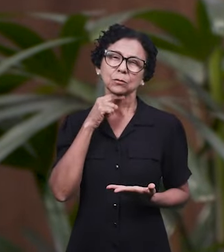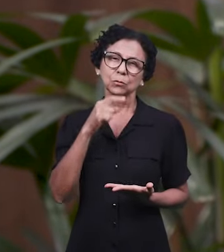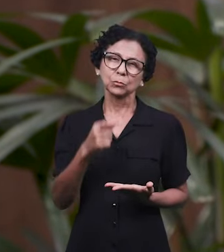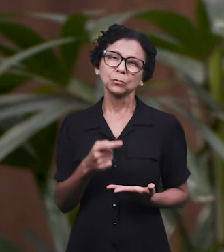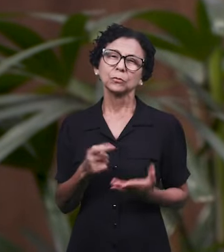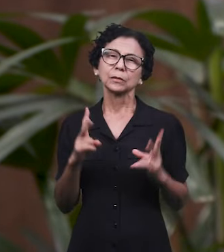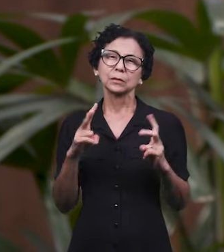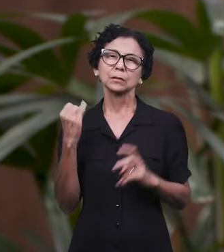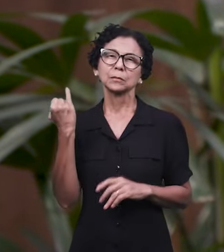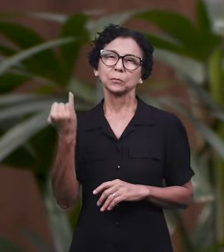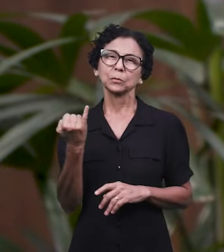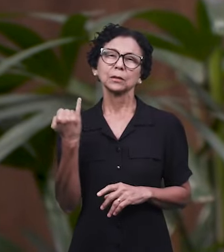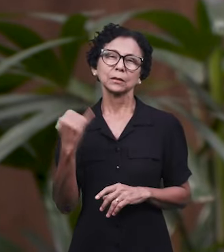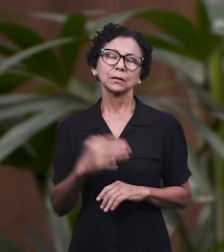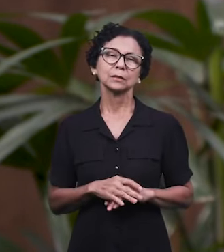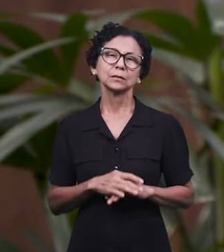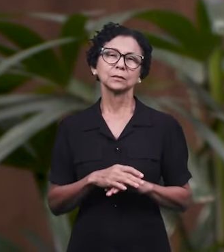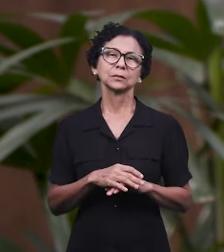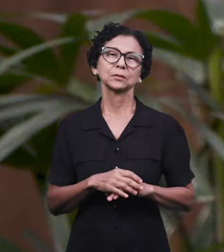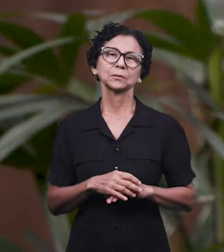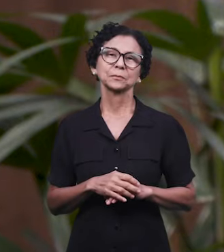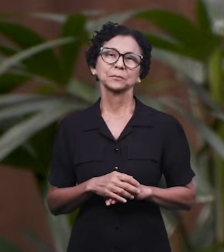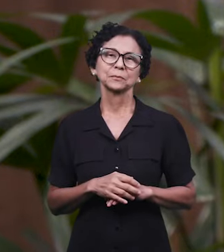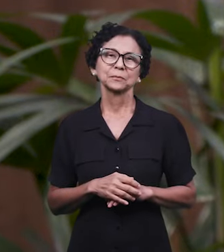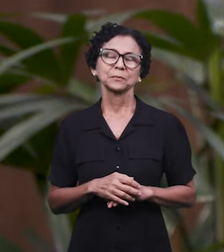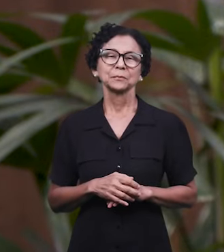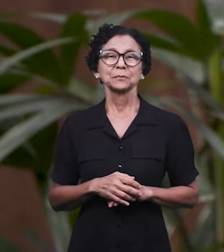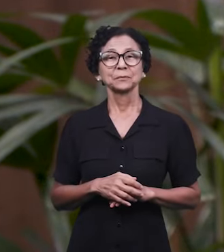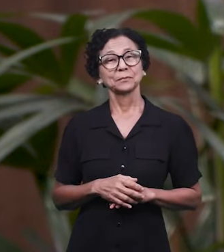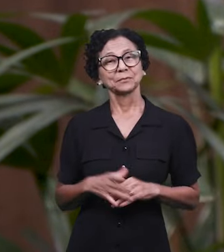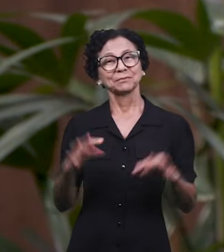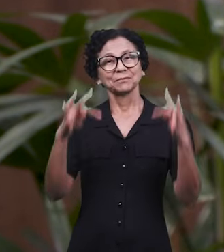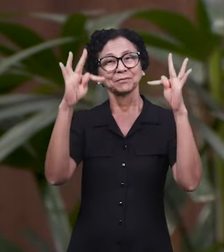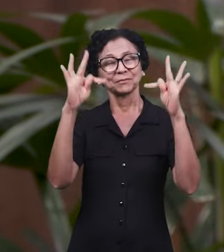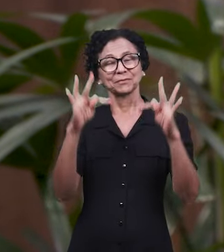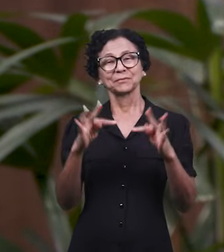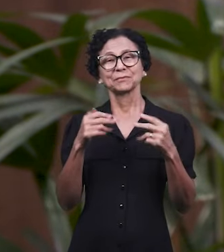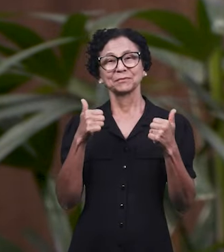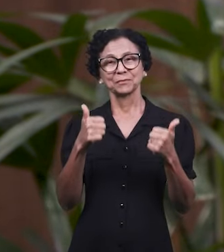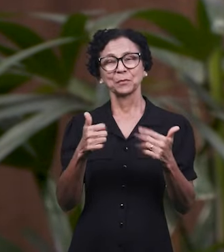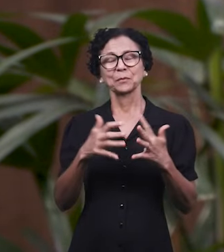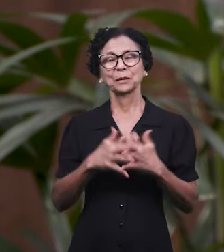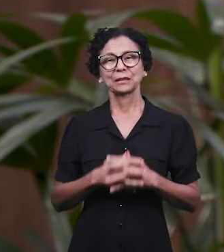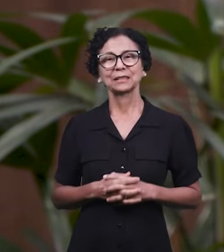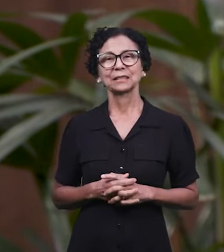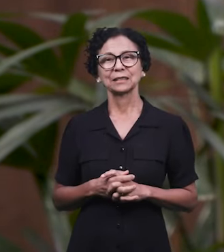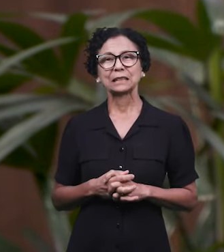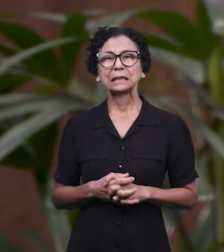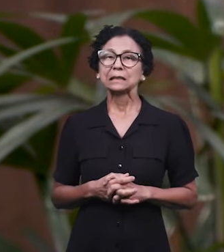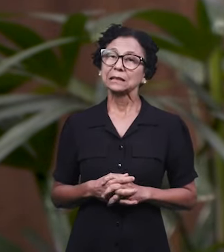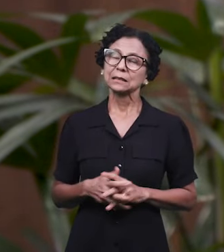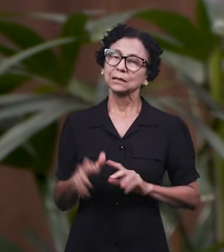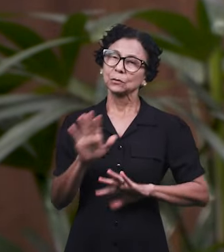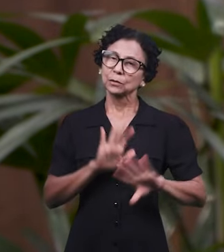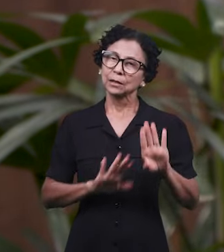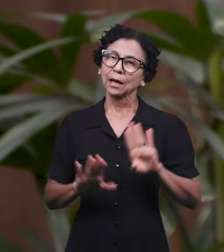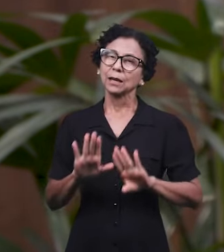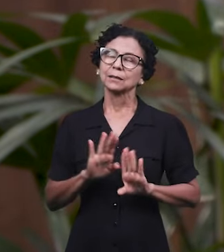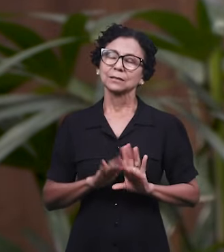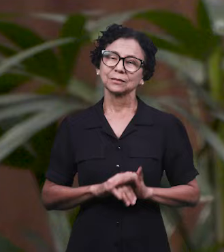dúvidas de deste assunto tão importante nos nossos dias eh com avanço da tecnologia né Eh para que os nossos irmãos possam se